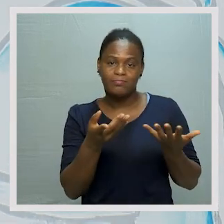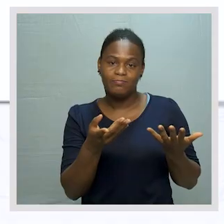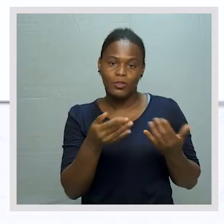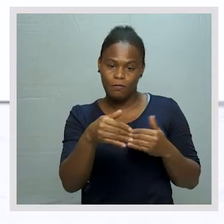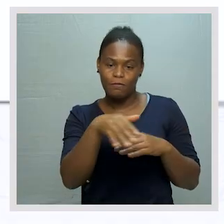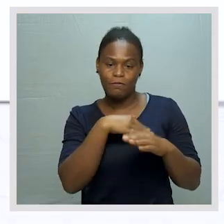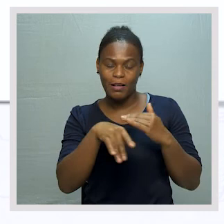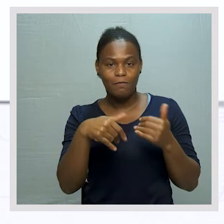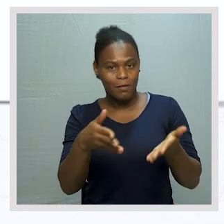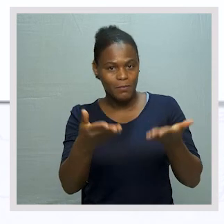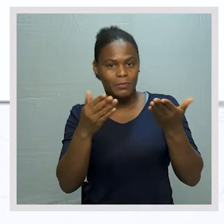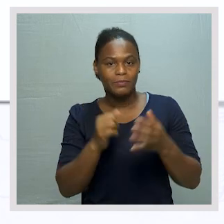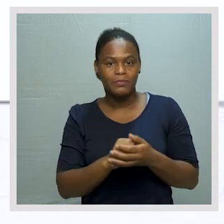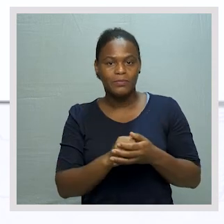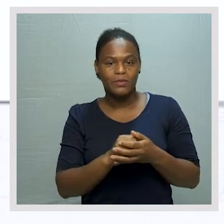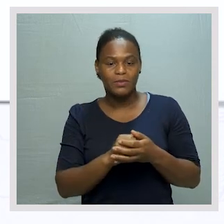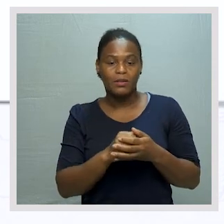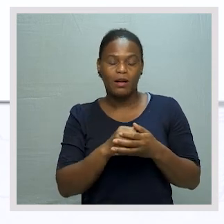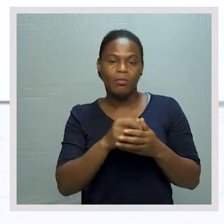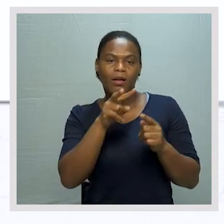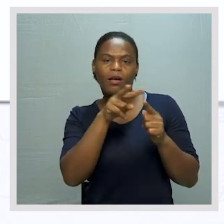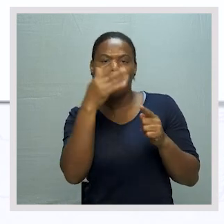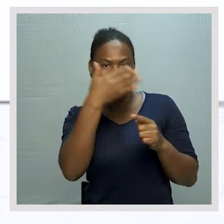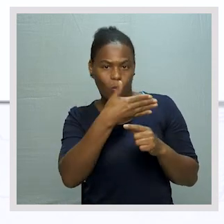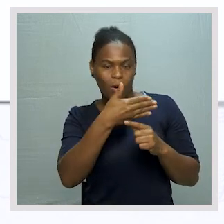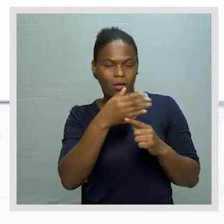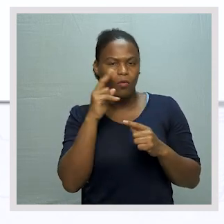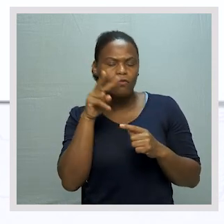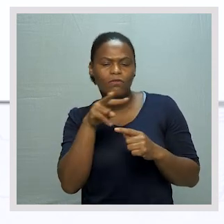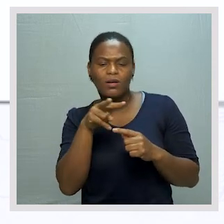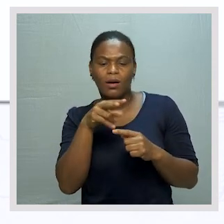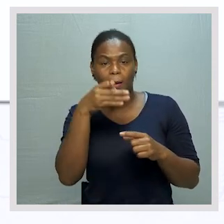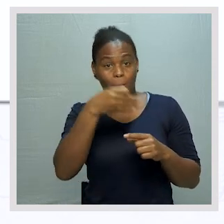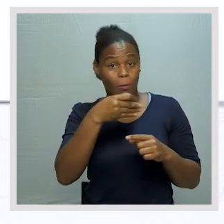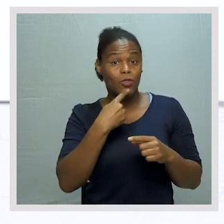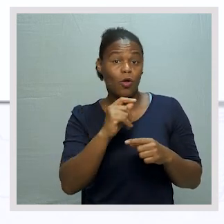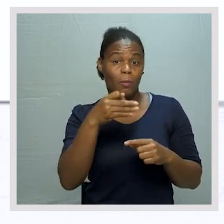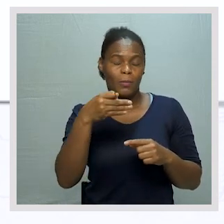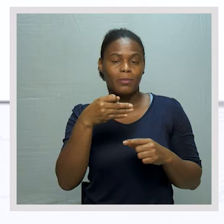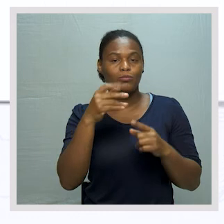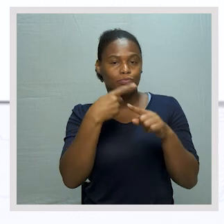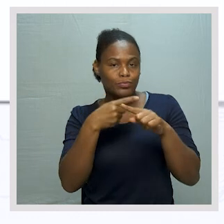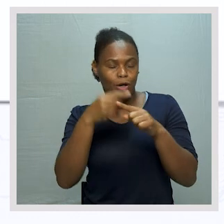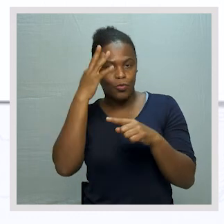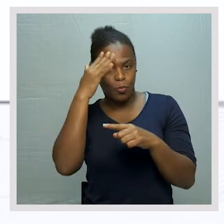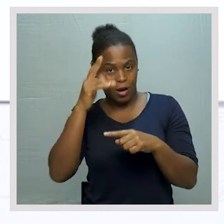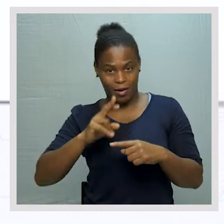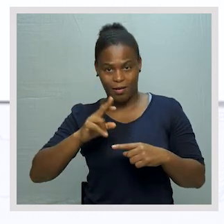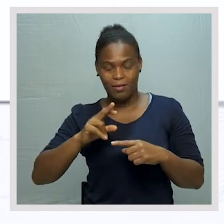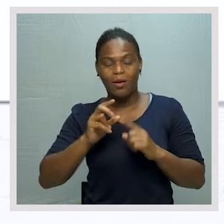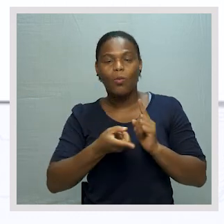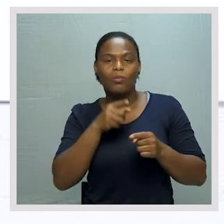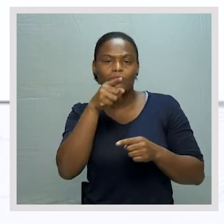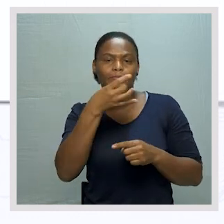feito. Vamos lá. Identifica a propriedade da multiplicação de números